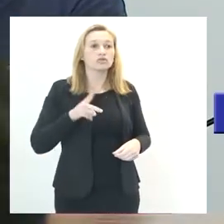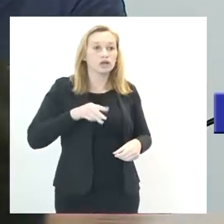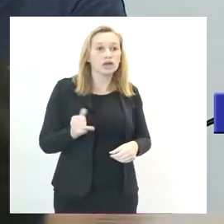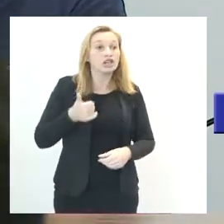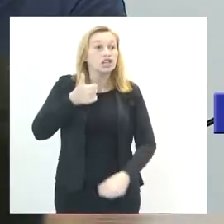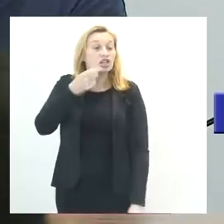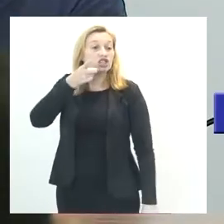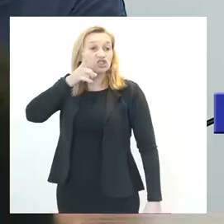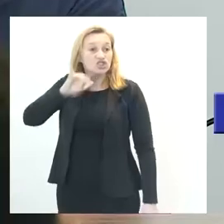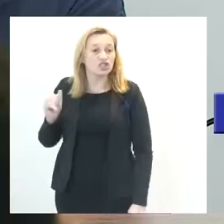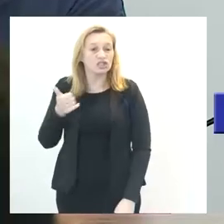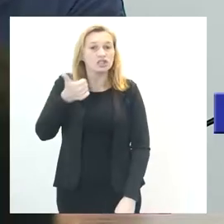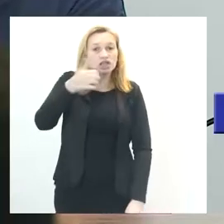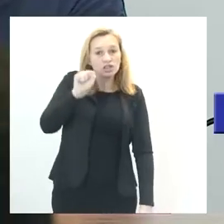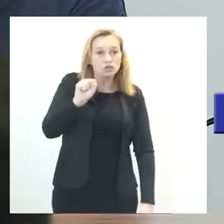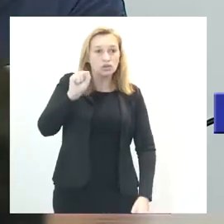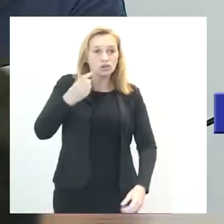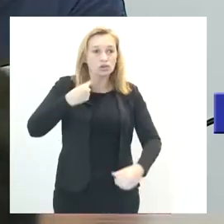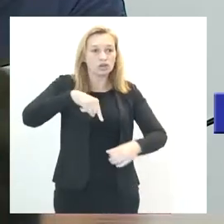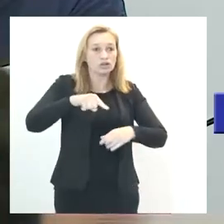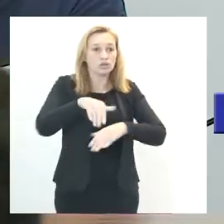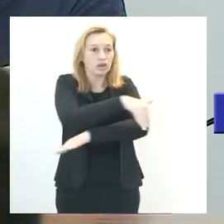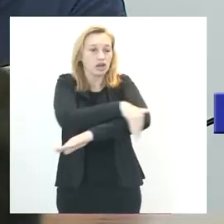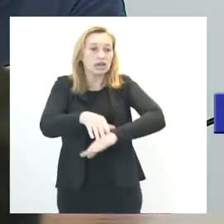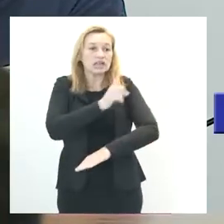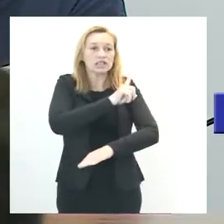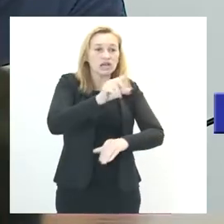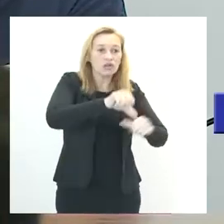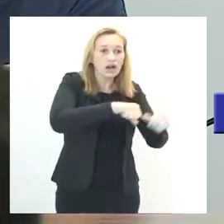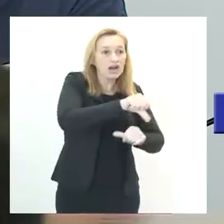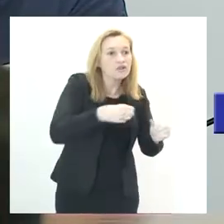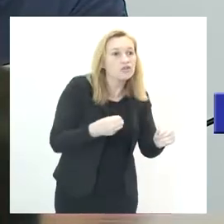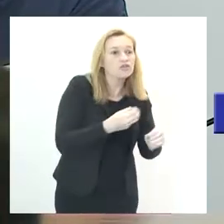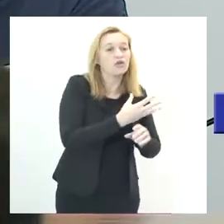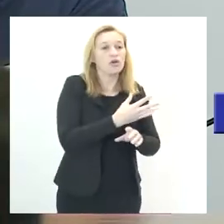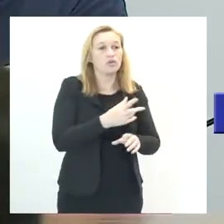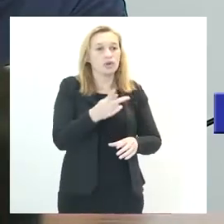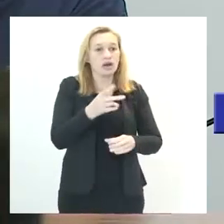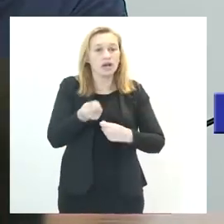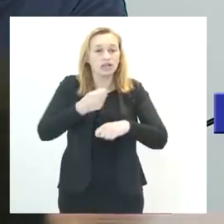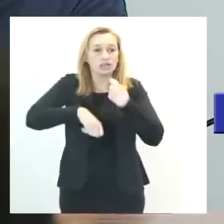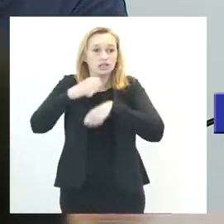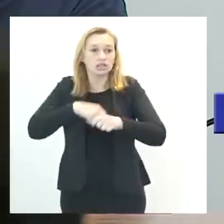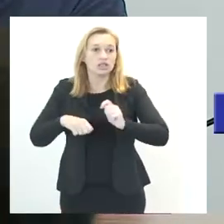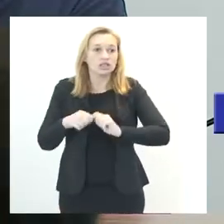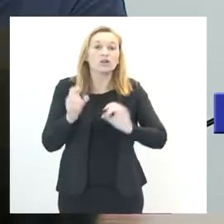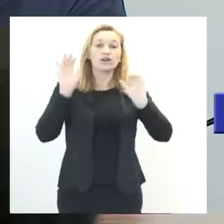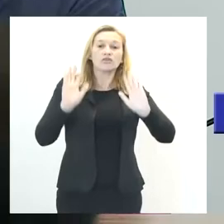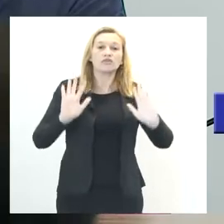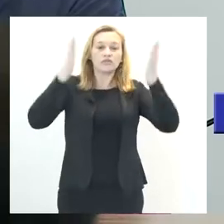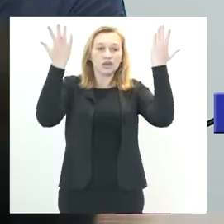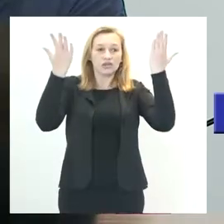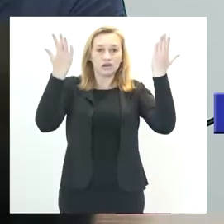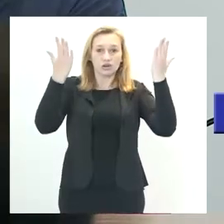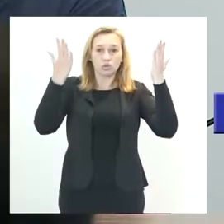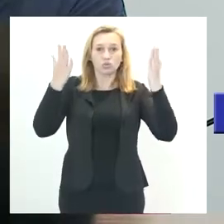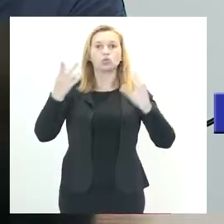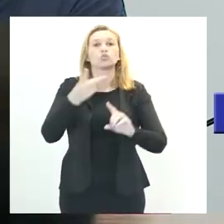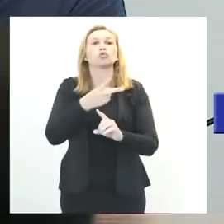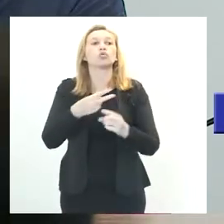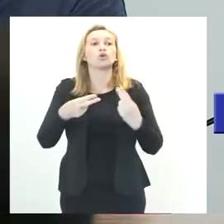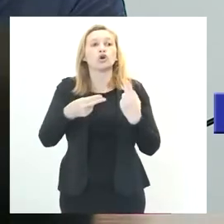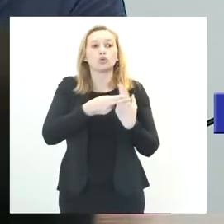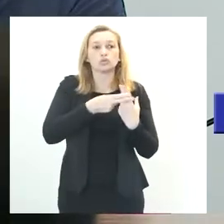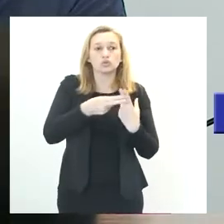18 vamos ocupar as nossas ruas dizendo não a reforma administrativa vivos vivos funcionalismo público e essa